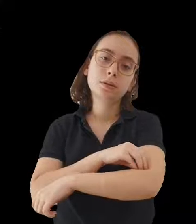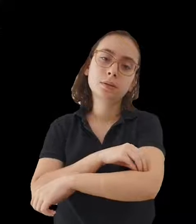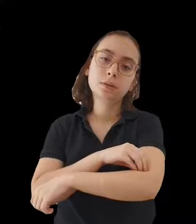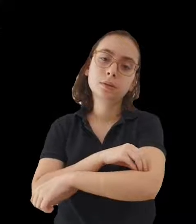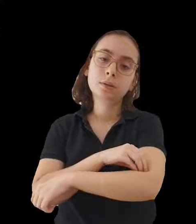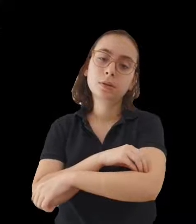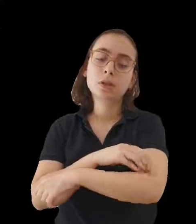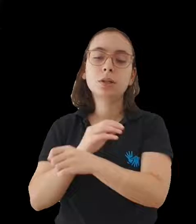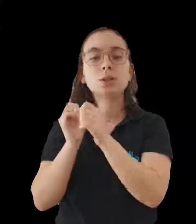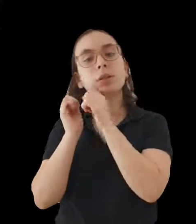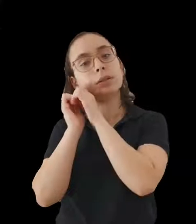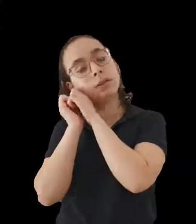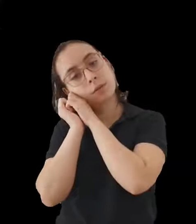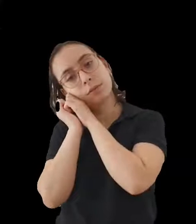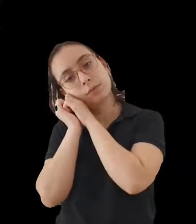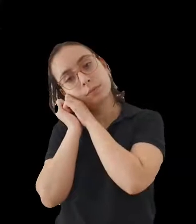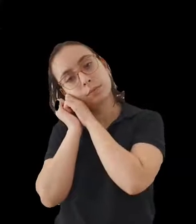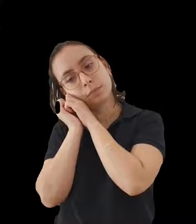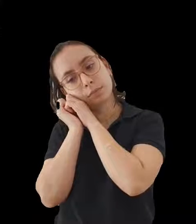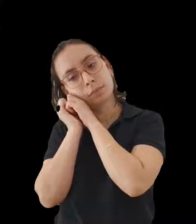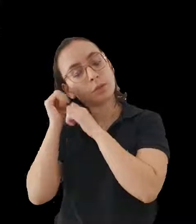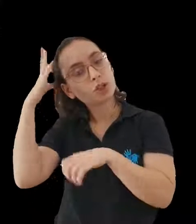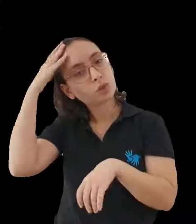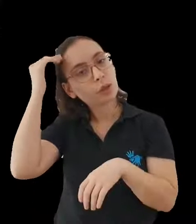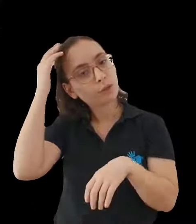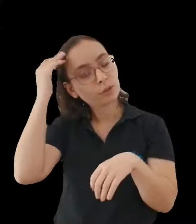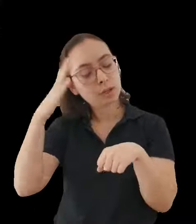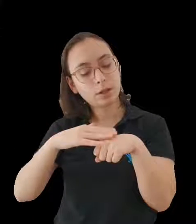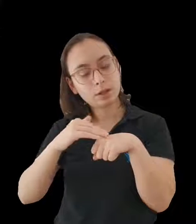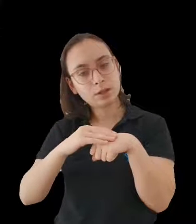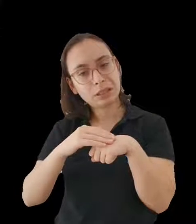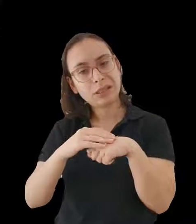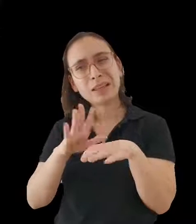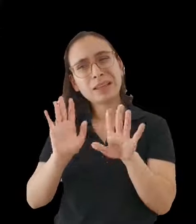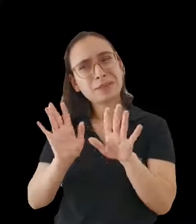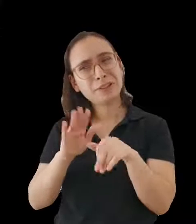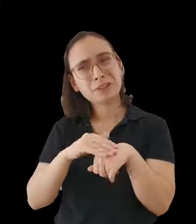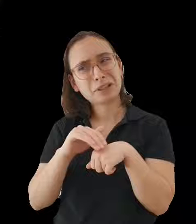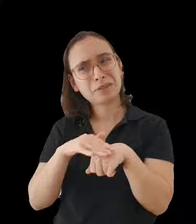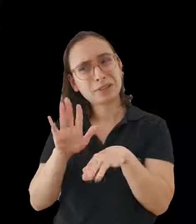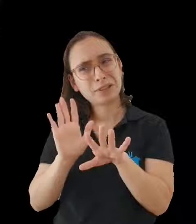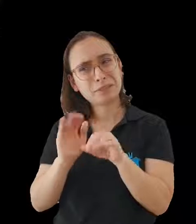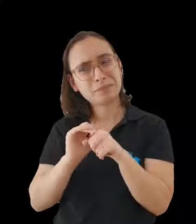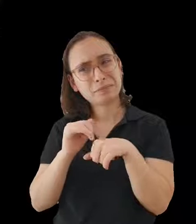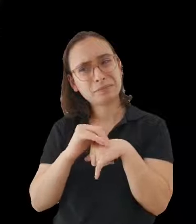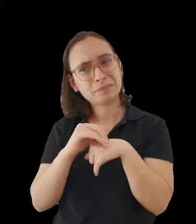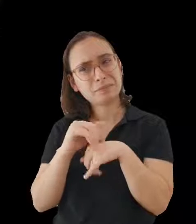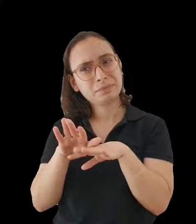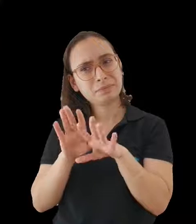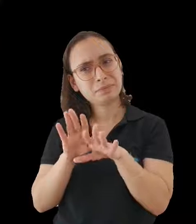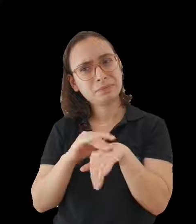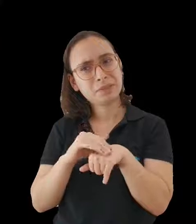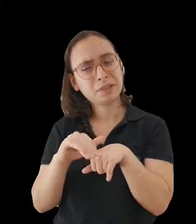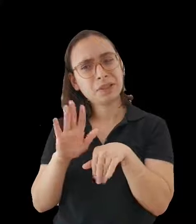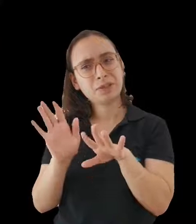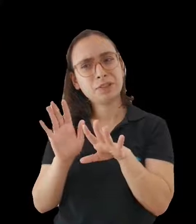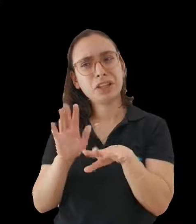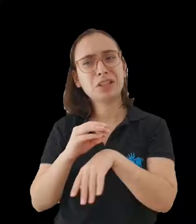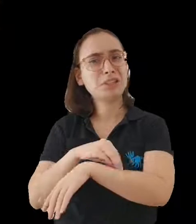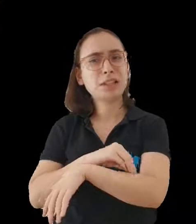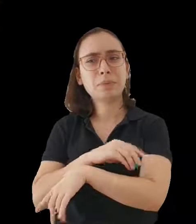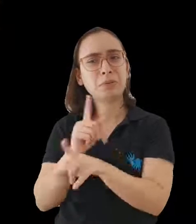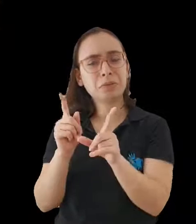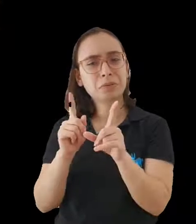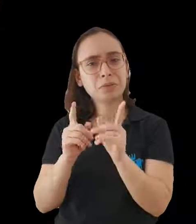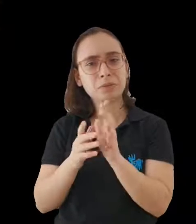deitar para tirar, pede um cafuné. E ela fala, ai, cafuné não, cafuné não, cafuné não quero te dar, não quero fazer cafuné no sapo. E ela